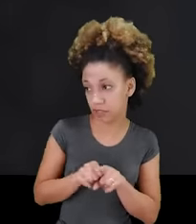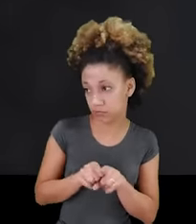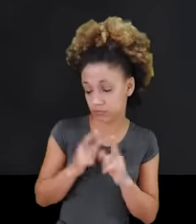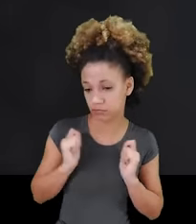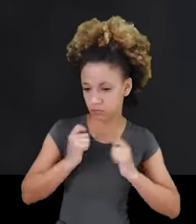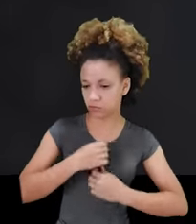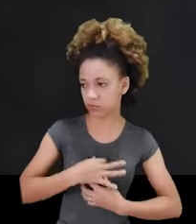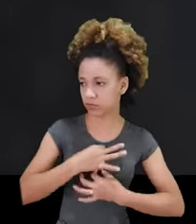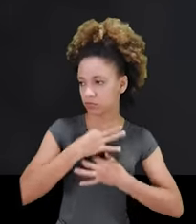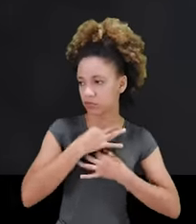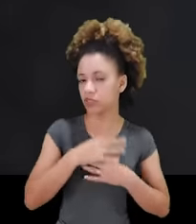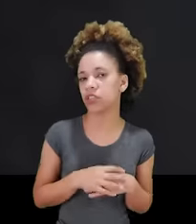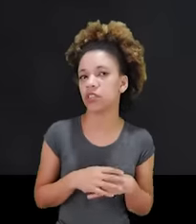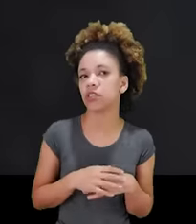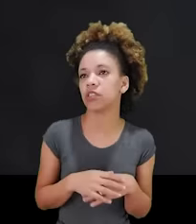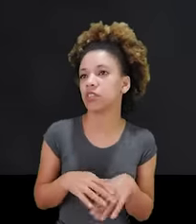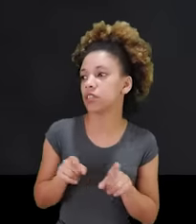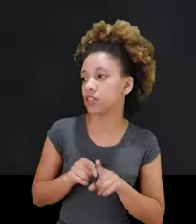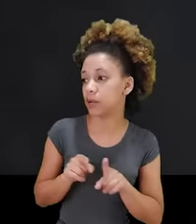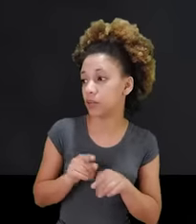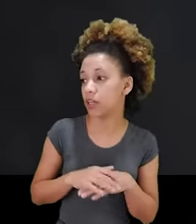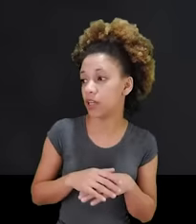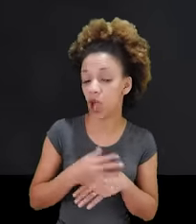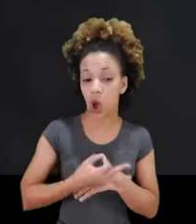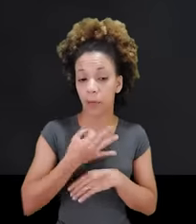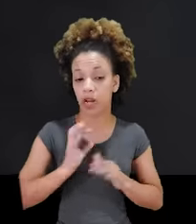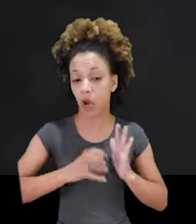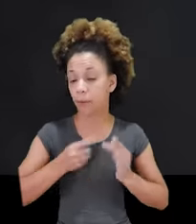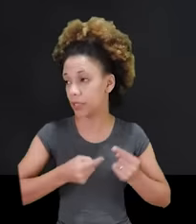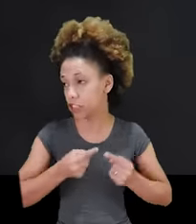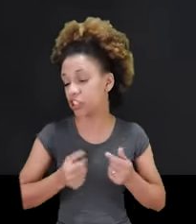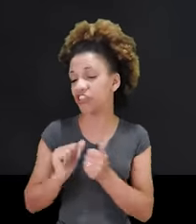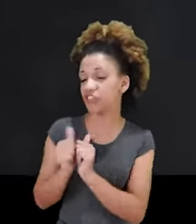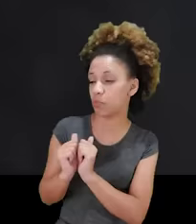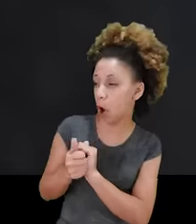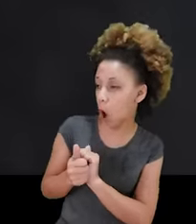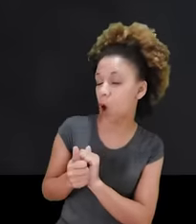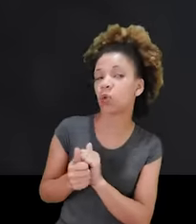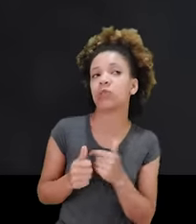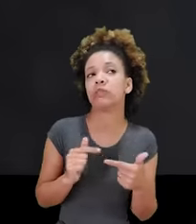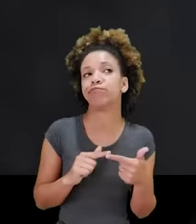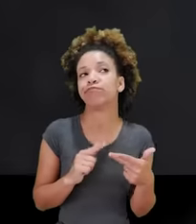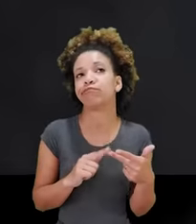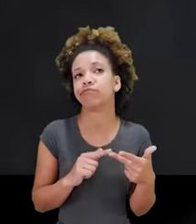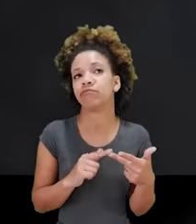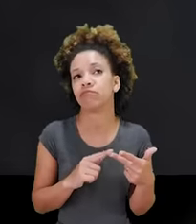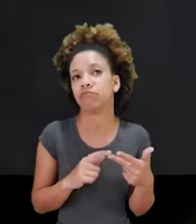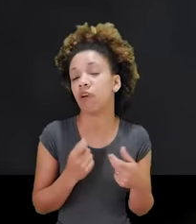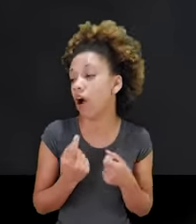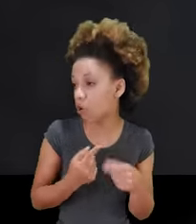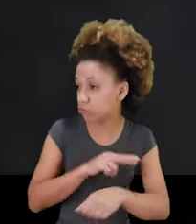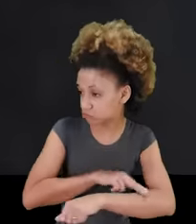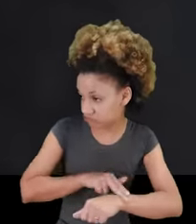né? E sempre a dar opiniões sobre a política, sobre o futebol, sobre... E depois alguns são